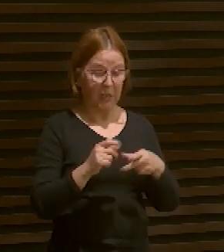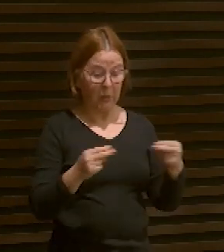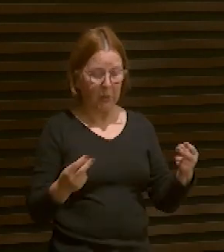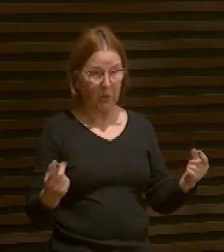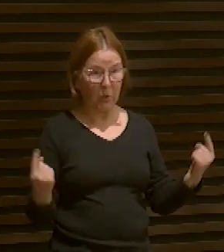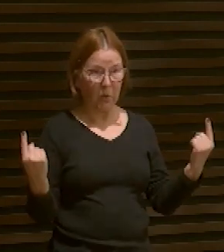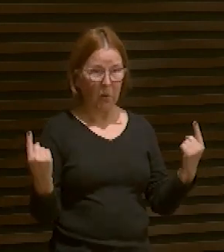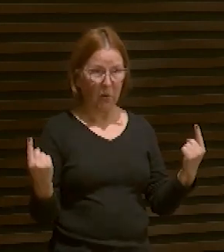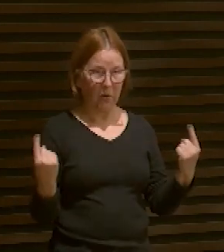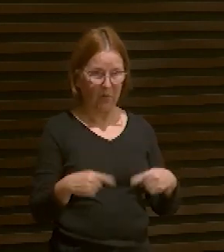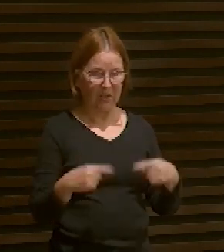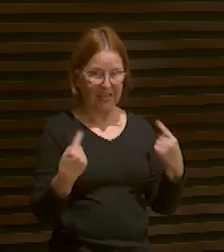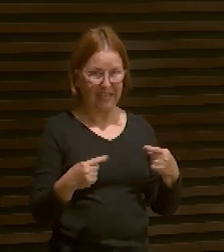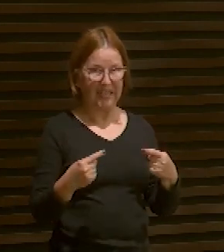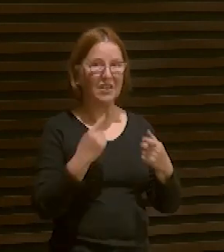de Deus.